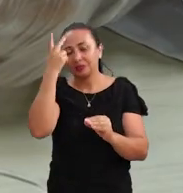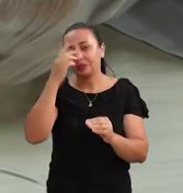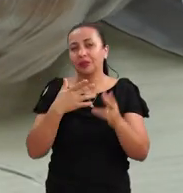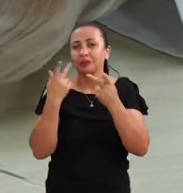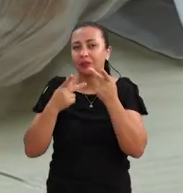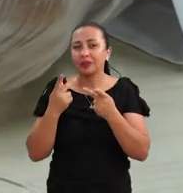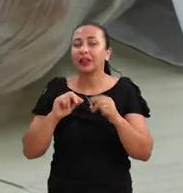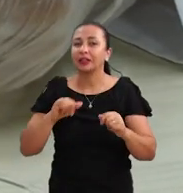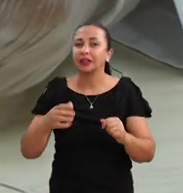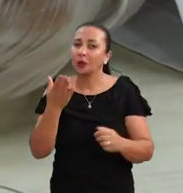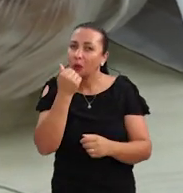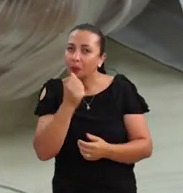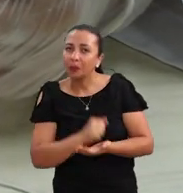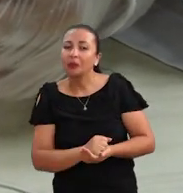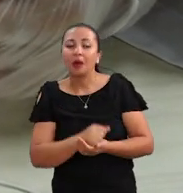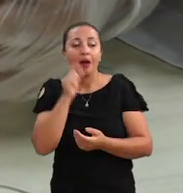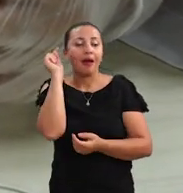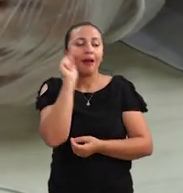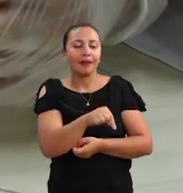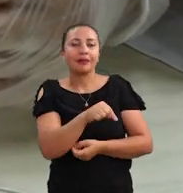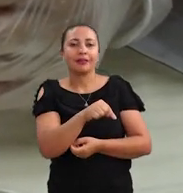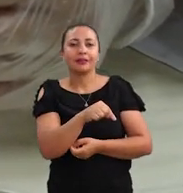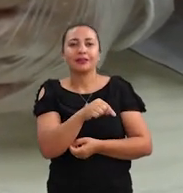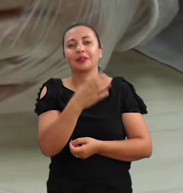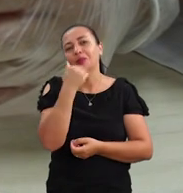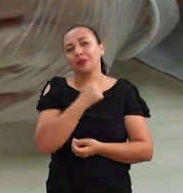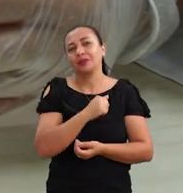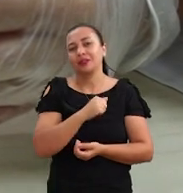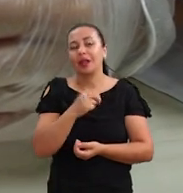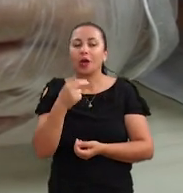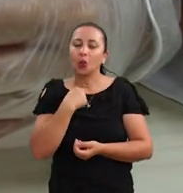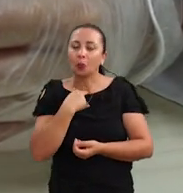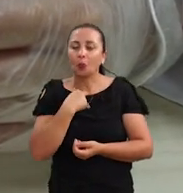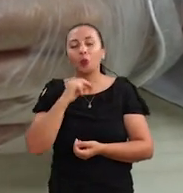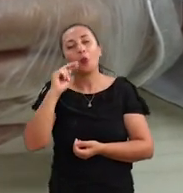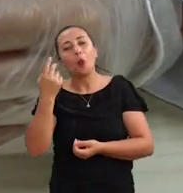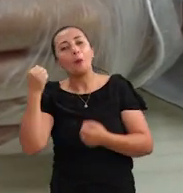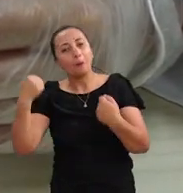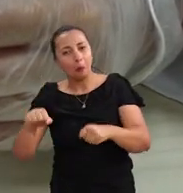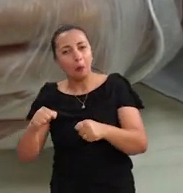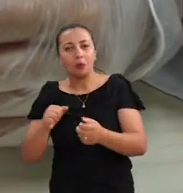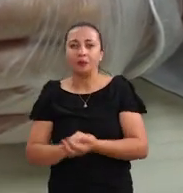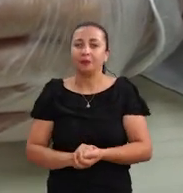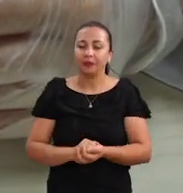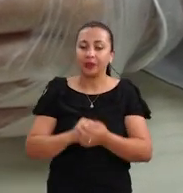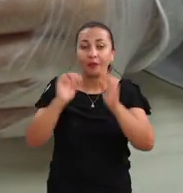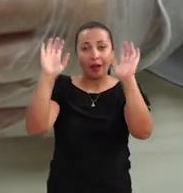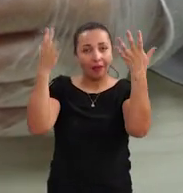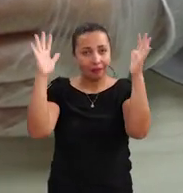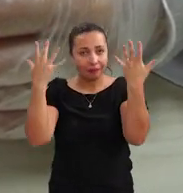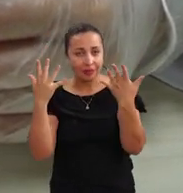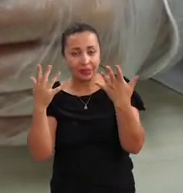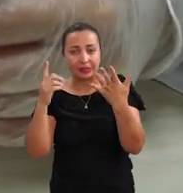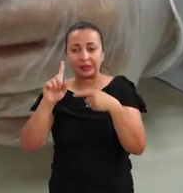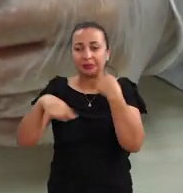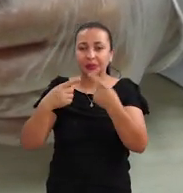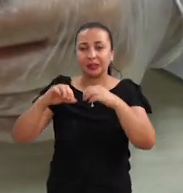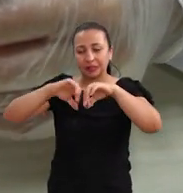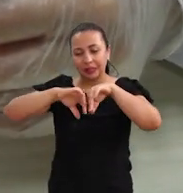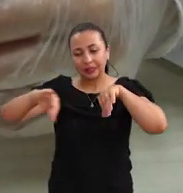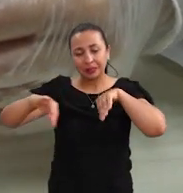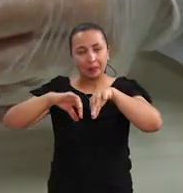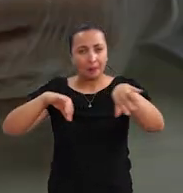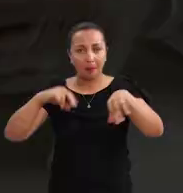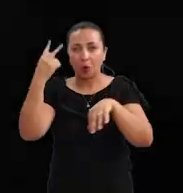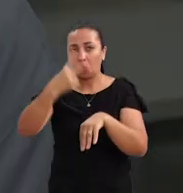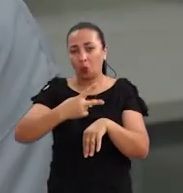quebra-cabeça para dizer que ele consumiu, né, aquele determinado alimento. Uma vez que a gente faz essas análises, eu posso, por exemplo, separar